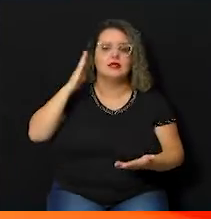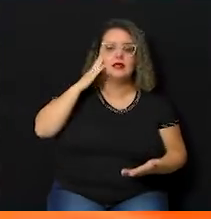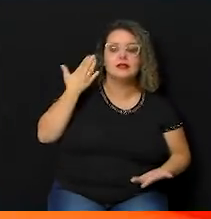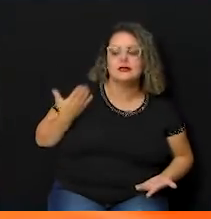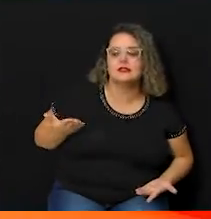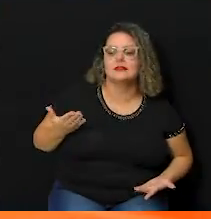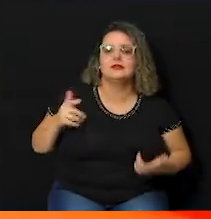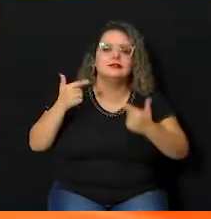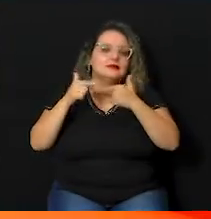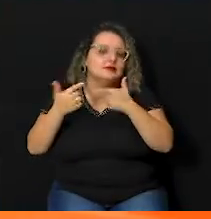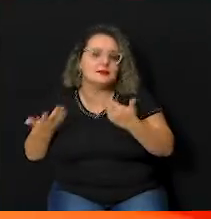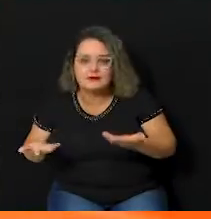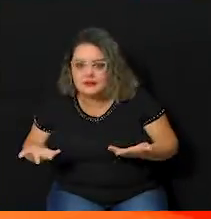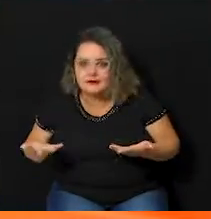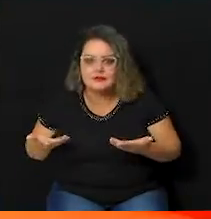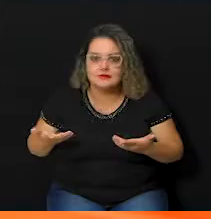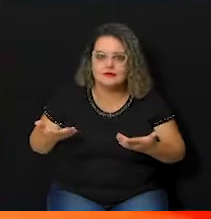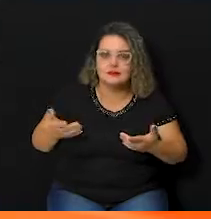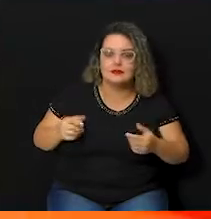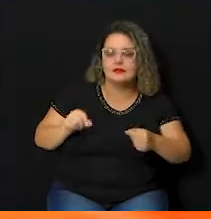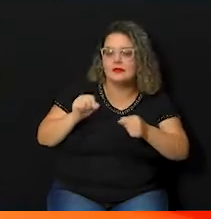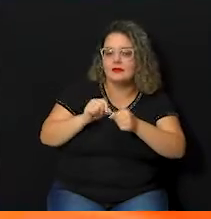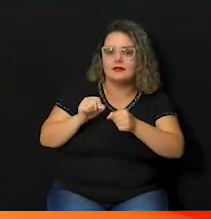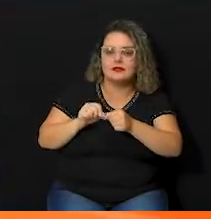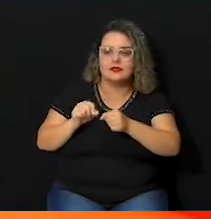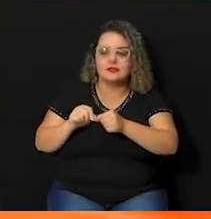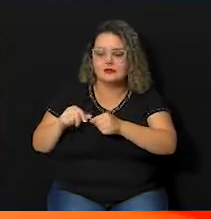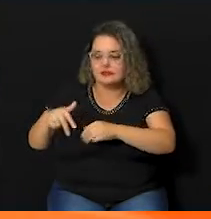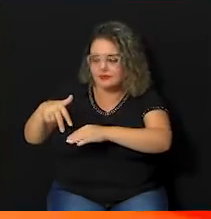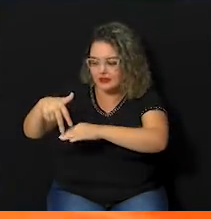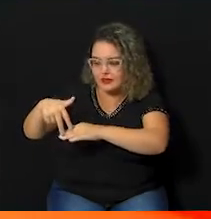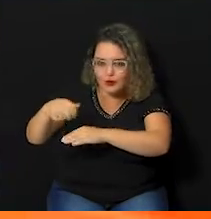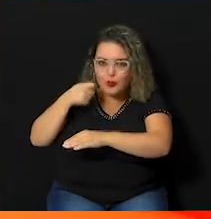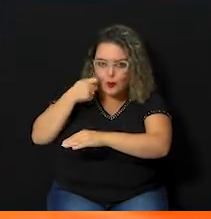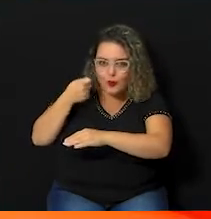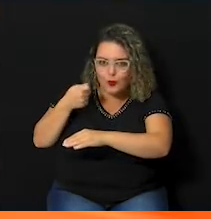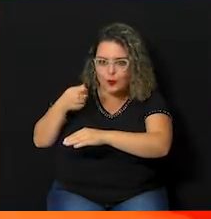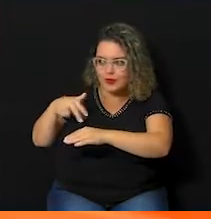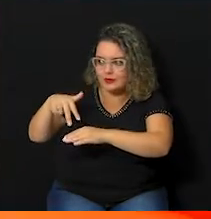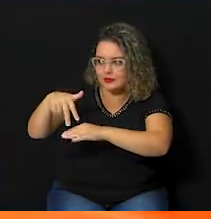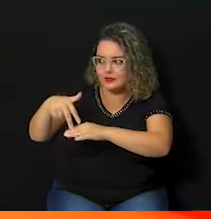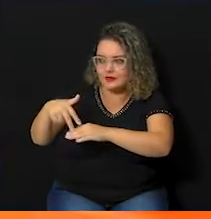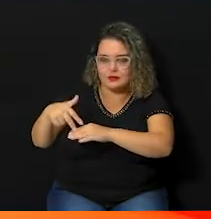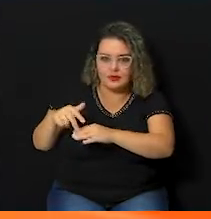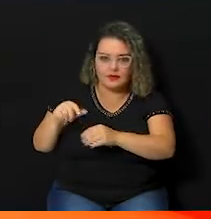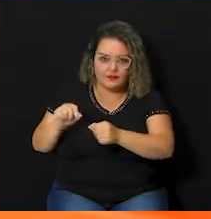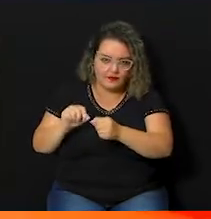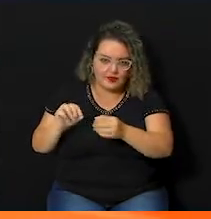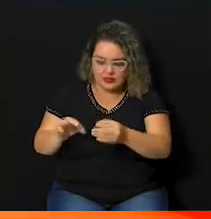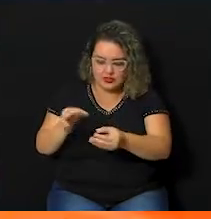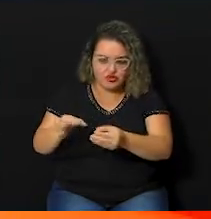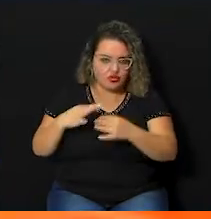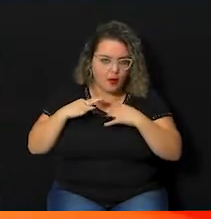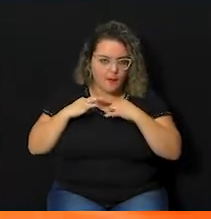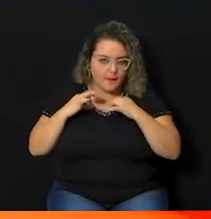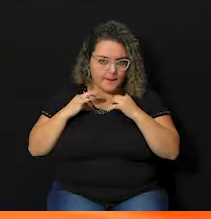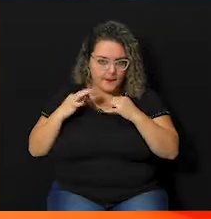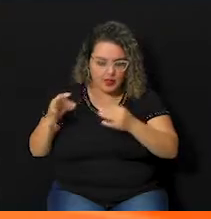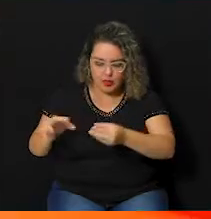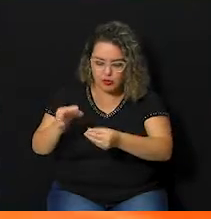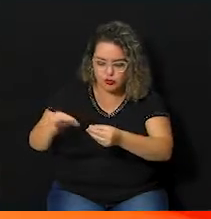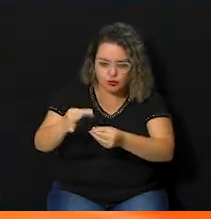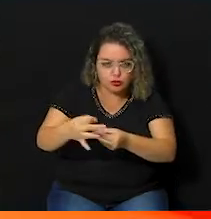queria bonequinho, tanto que eu fazia uns bonequinhos como não tinha como fazer produto, eu fazia uns bonequinhos à mão, de pano, e vendia